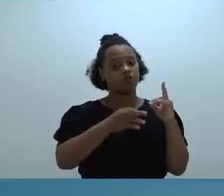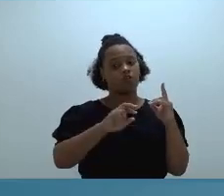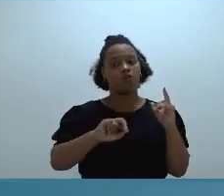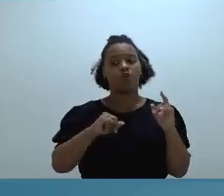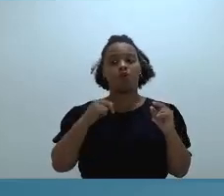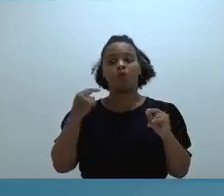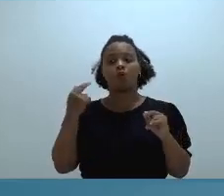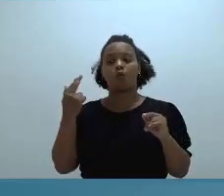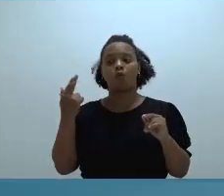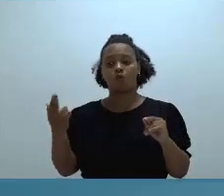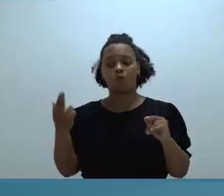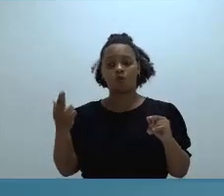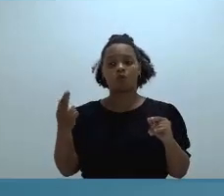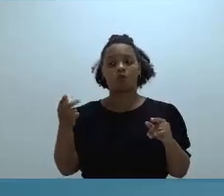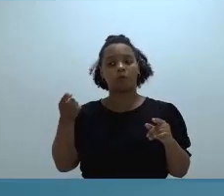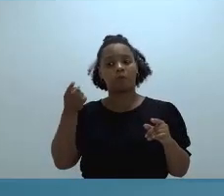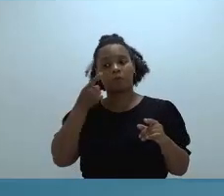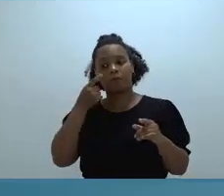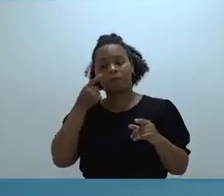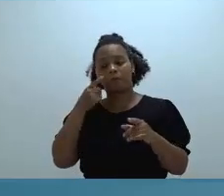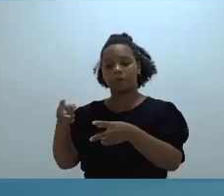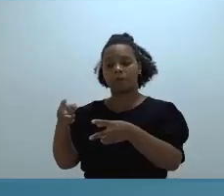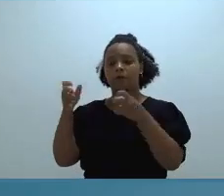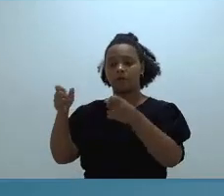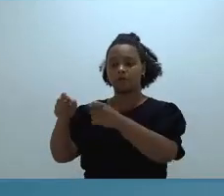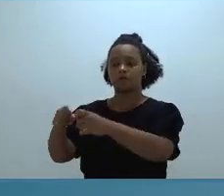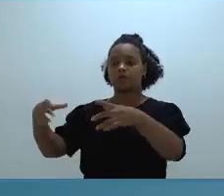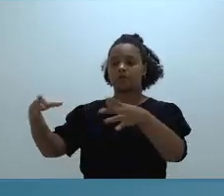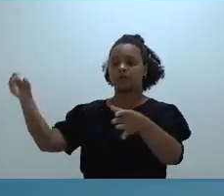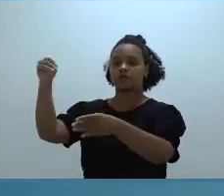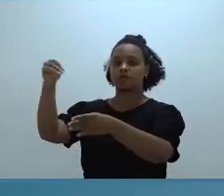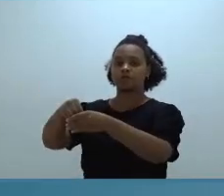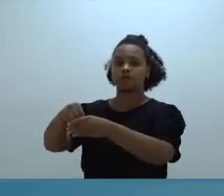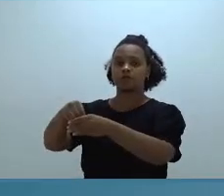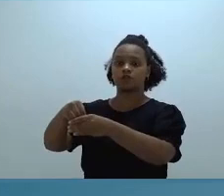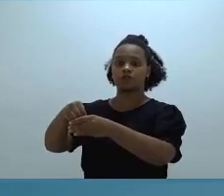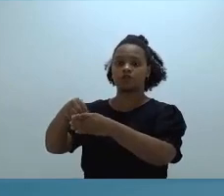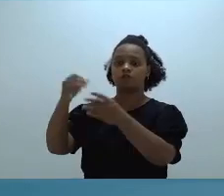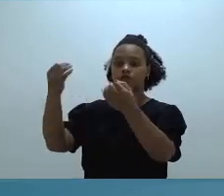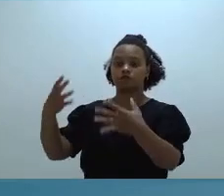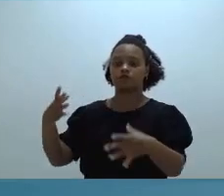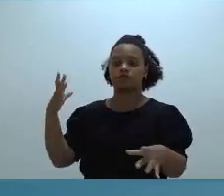Lúcia ou, diante já da maioria, proclamar o resultado.